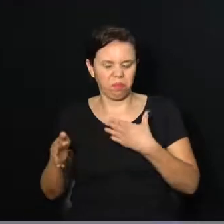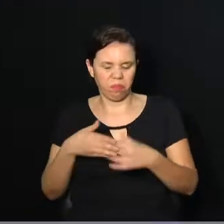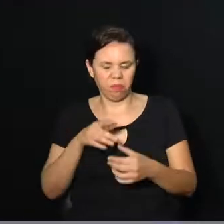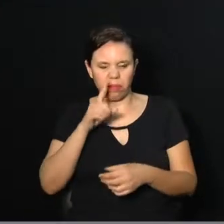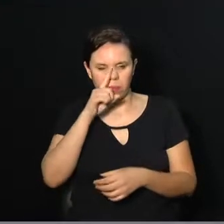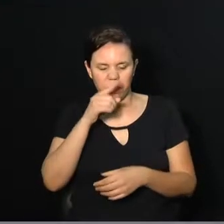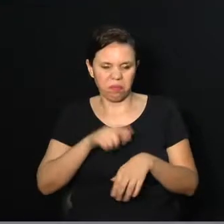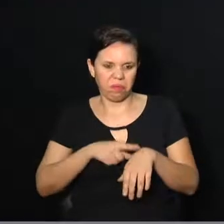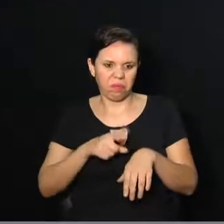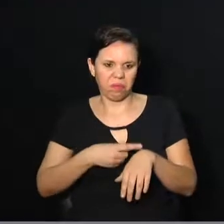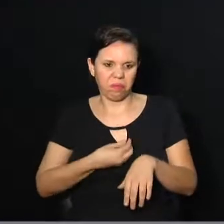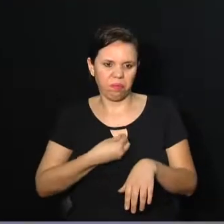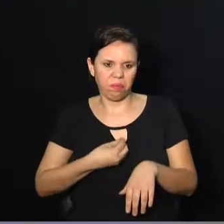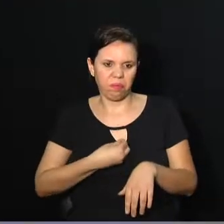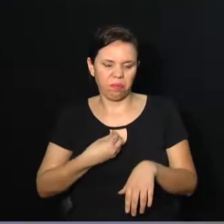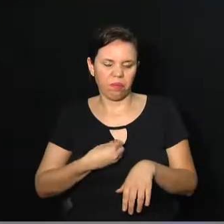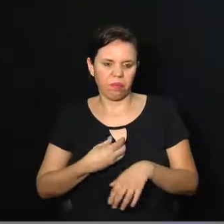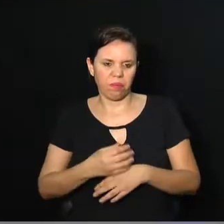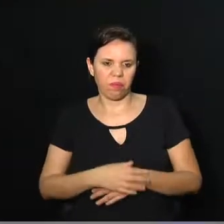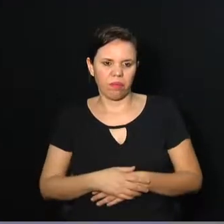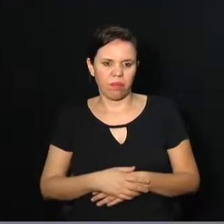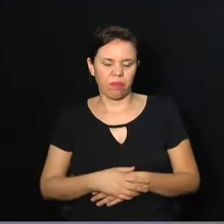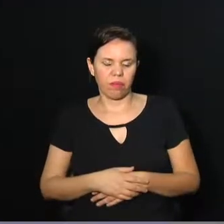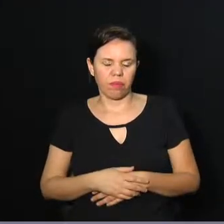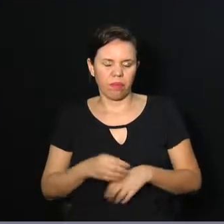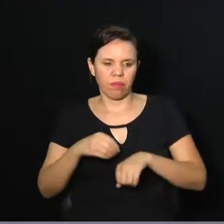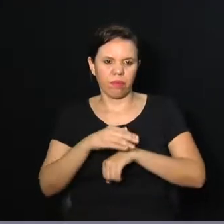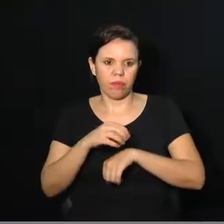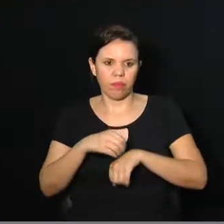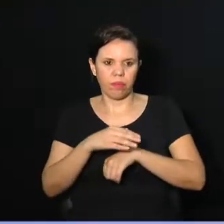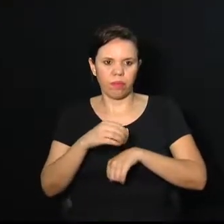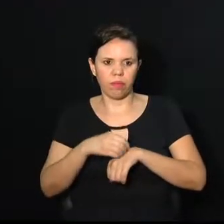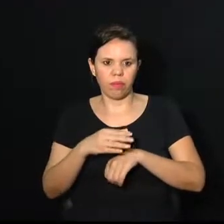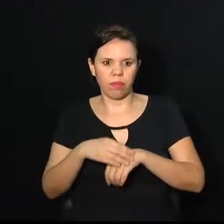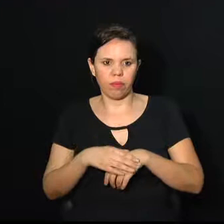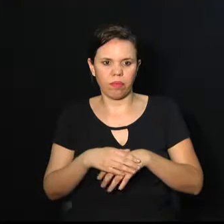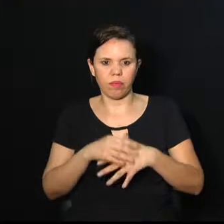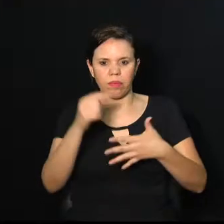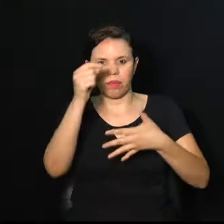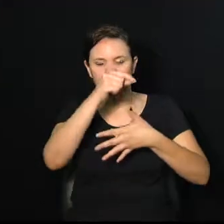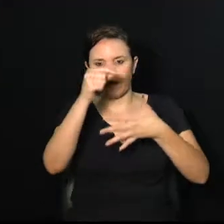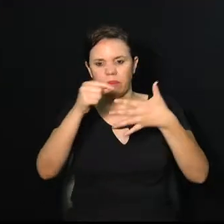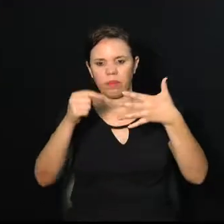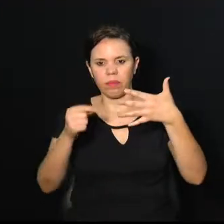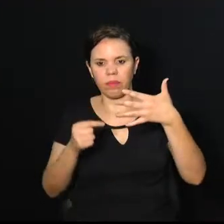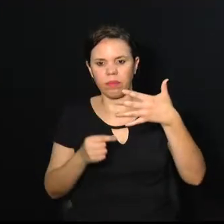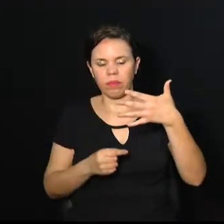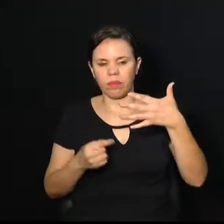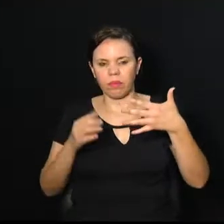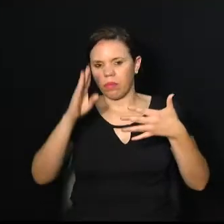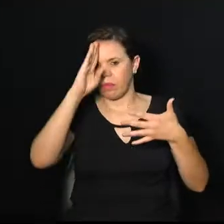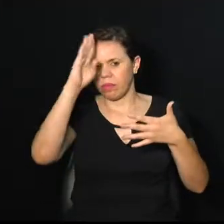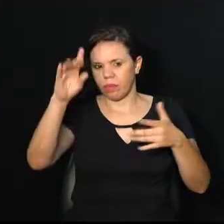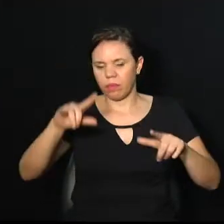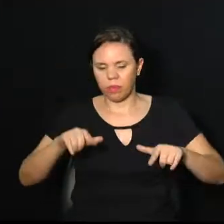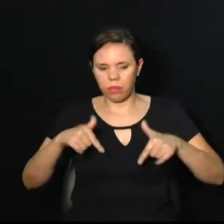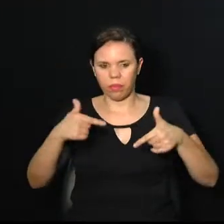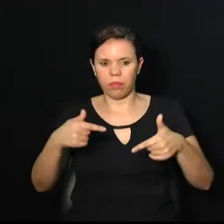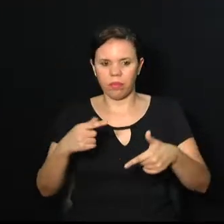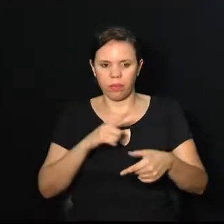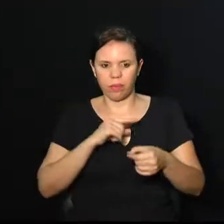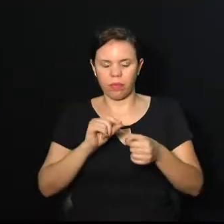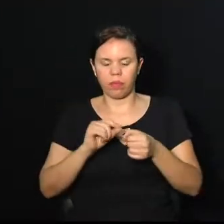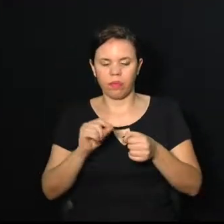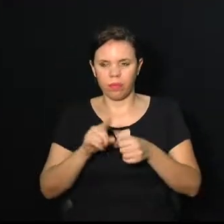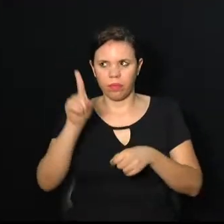né? E aí eu trago os critérios das principais ações que a gente